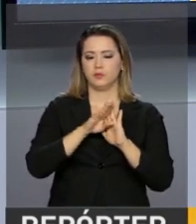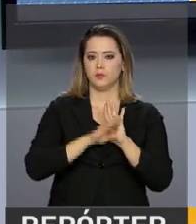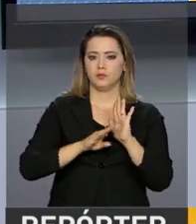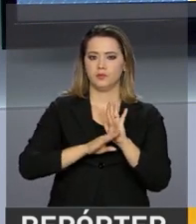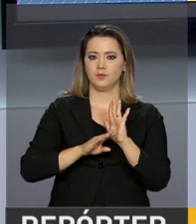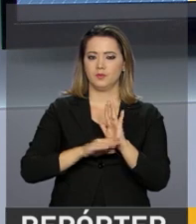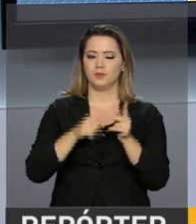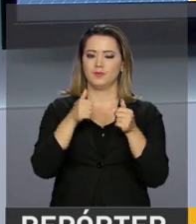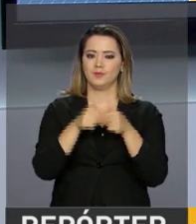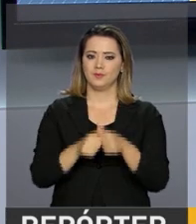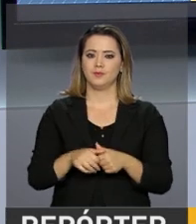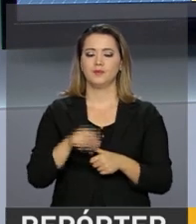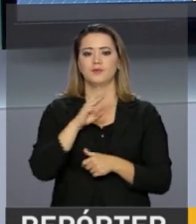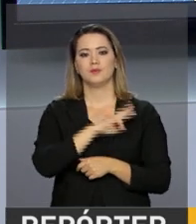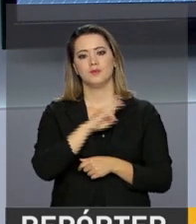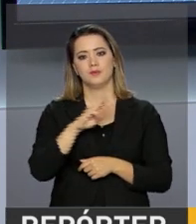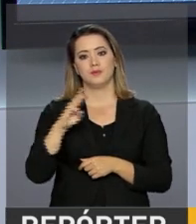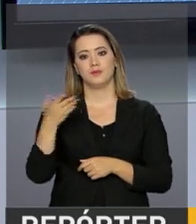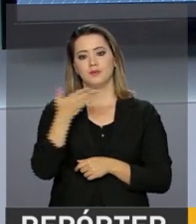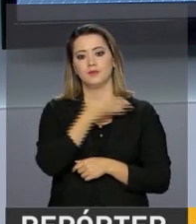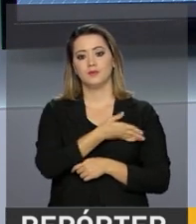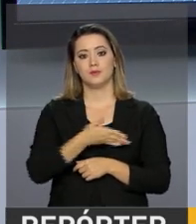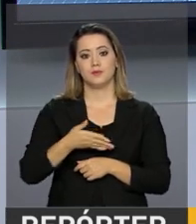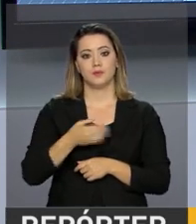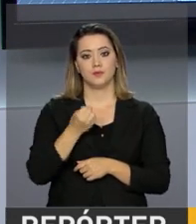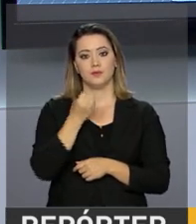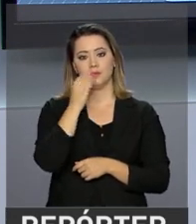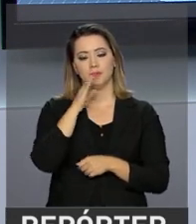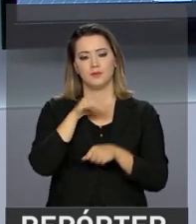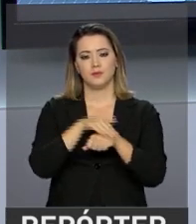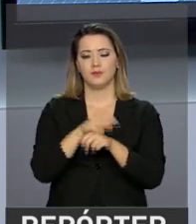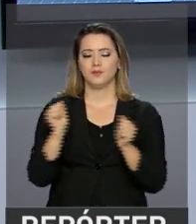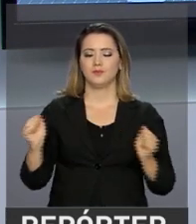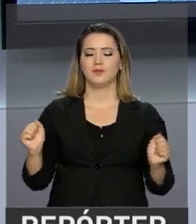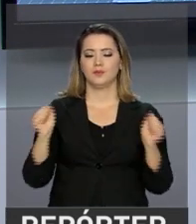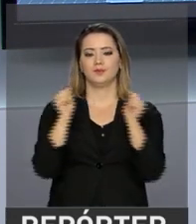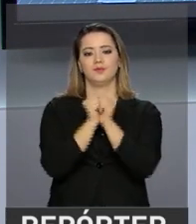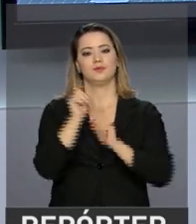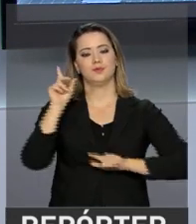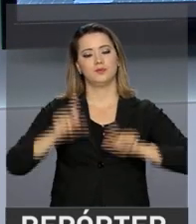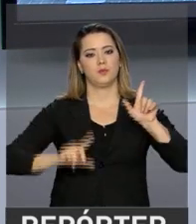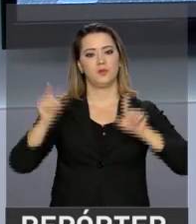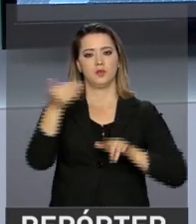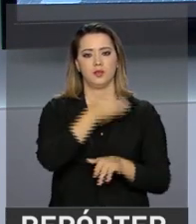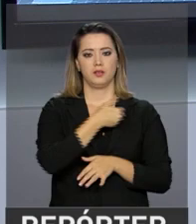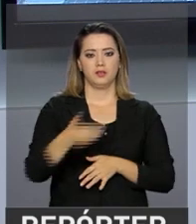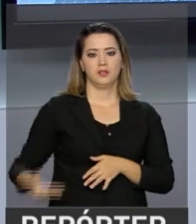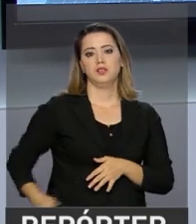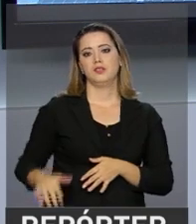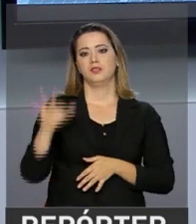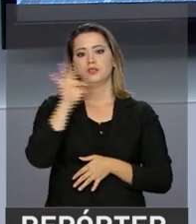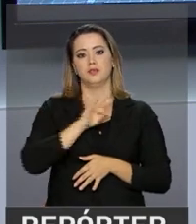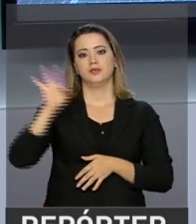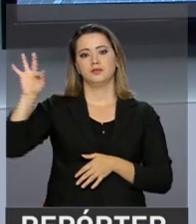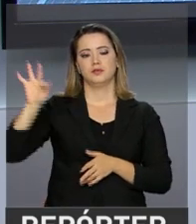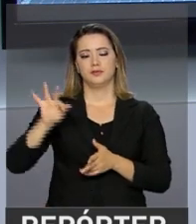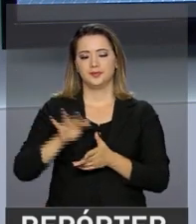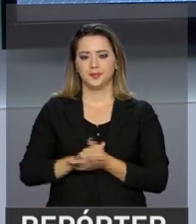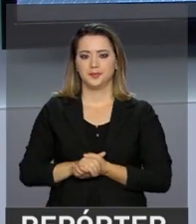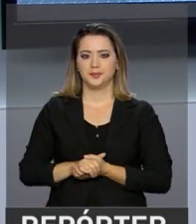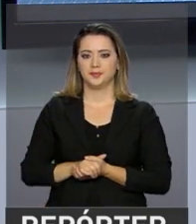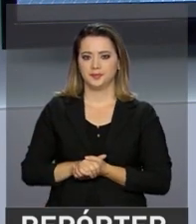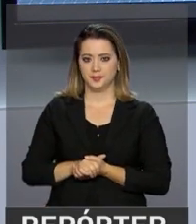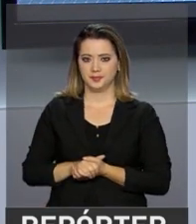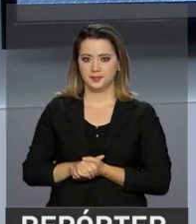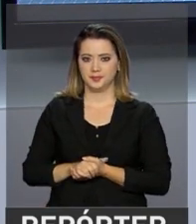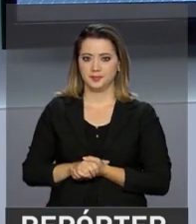e toda a nossa programação está disponível na internet uma boa noite para você e continue com a gente aqui na NBR a TV